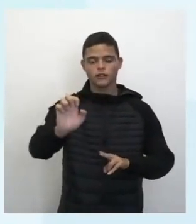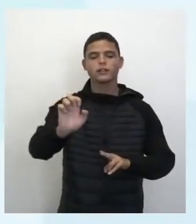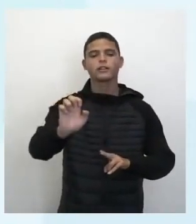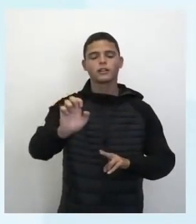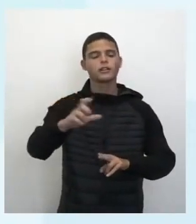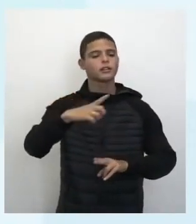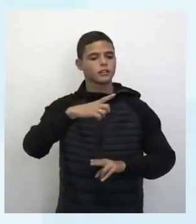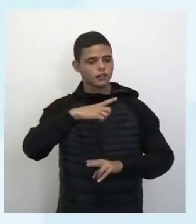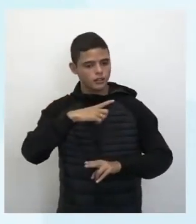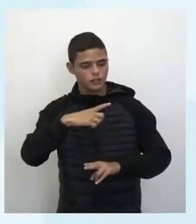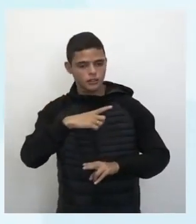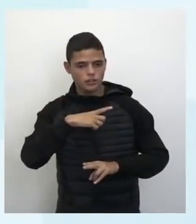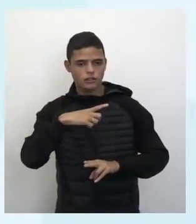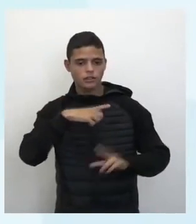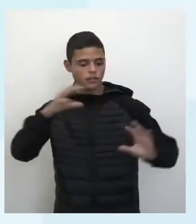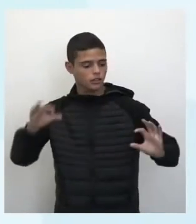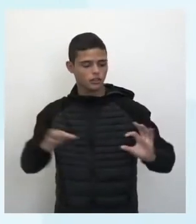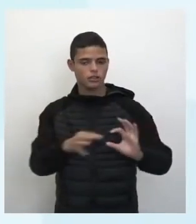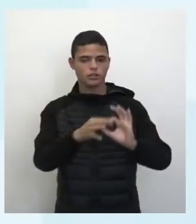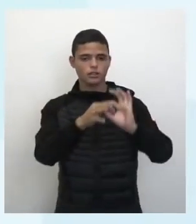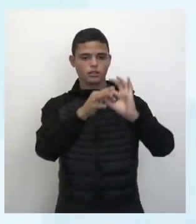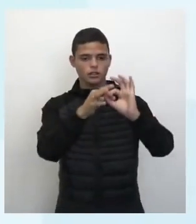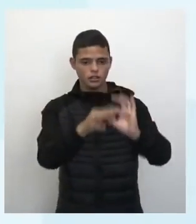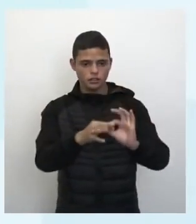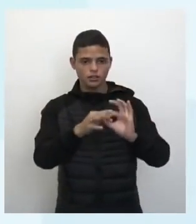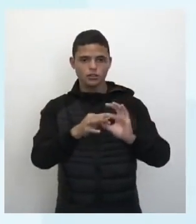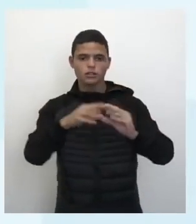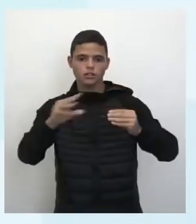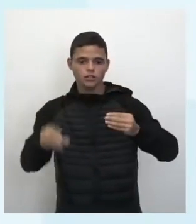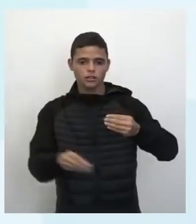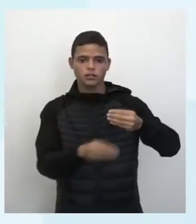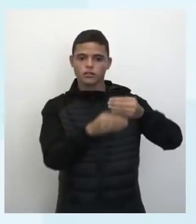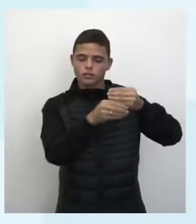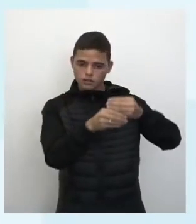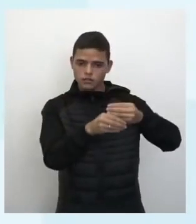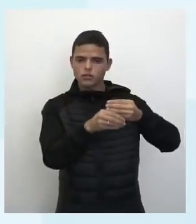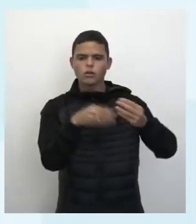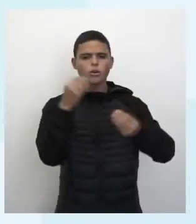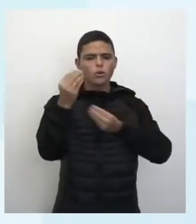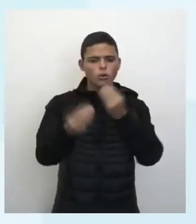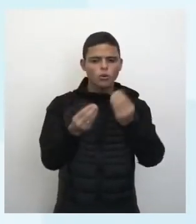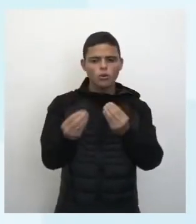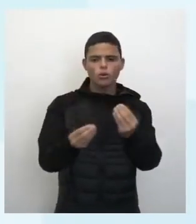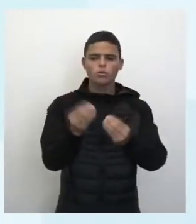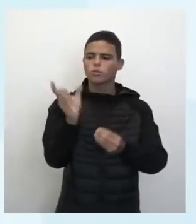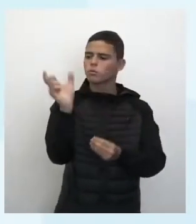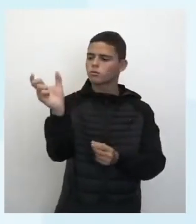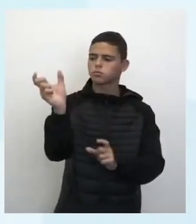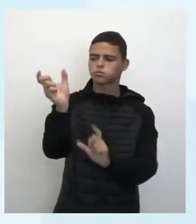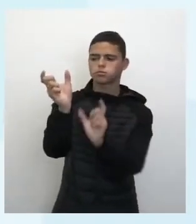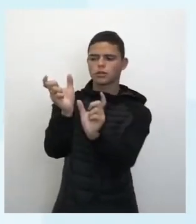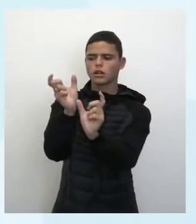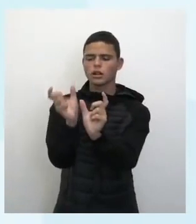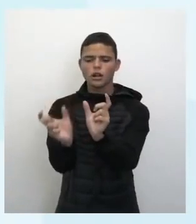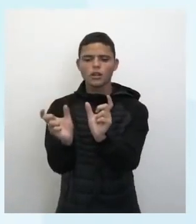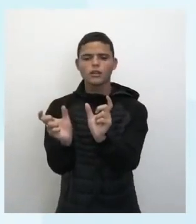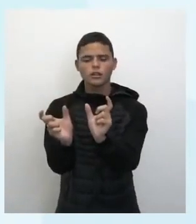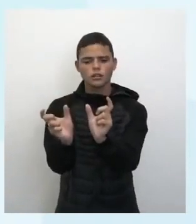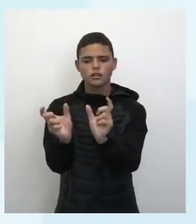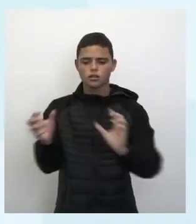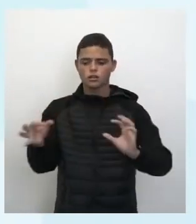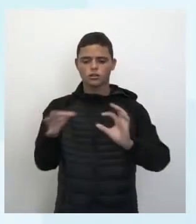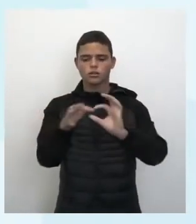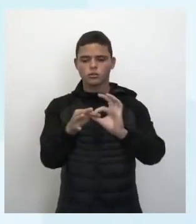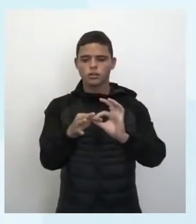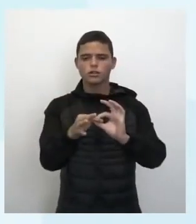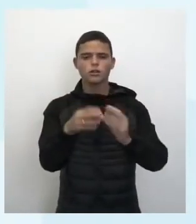está relacionada à composição das orações, ou seja, como as palavras e os termos funcionam combinados entre si.